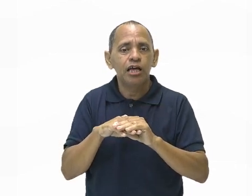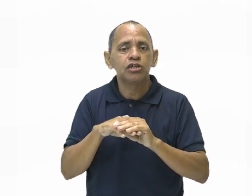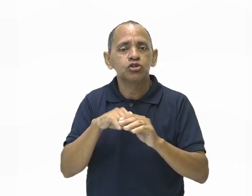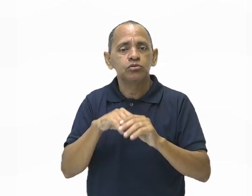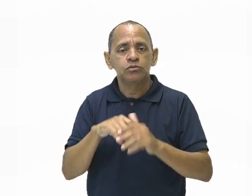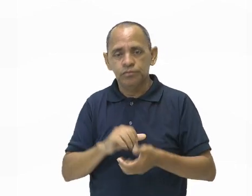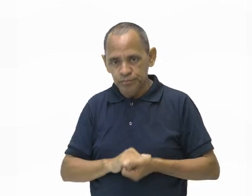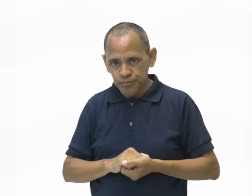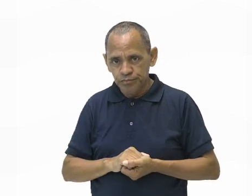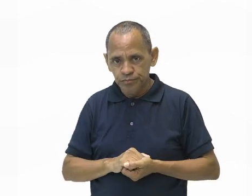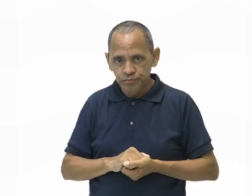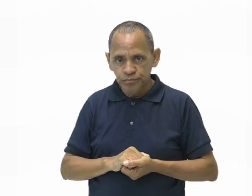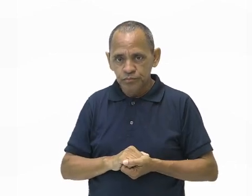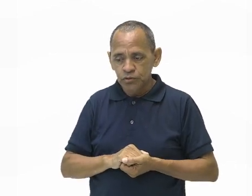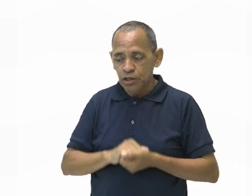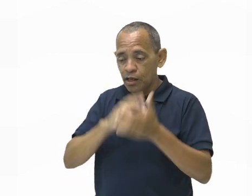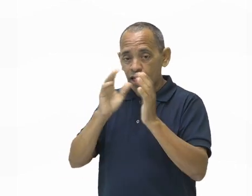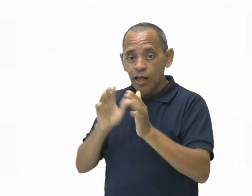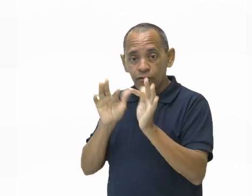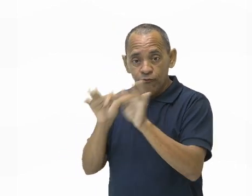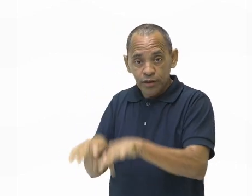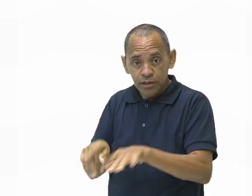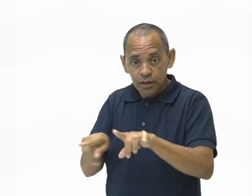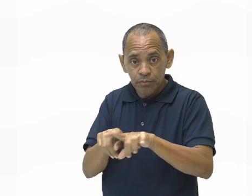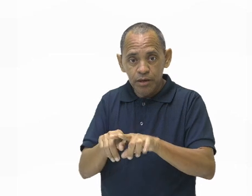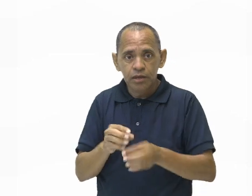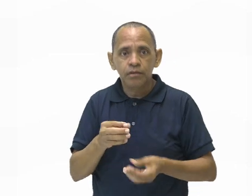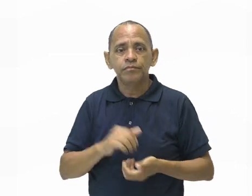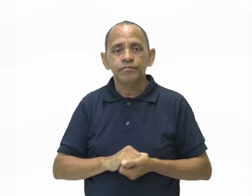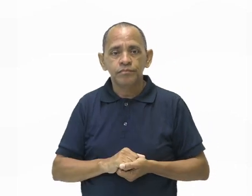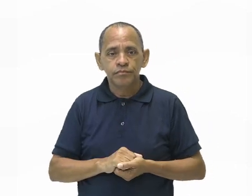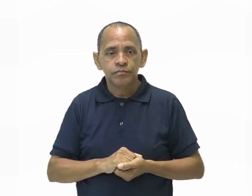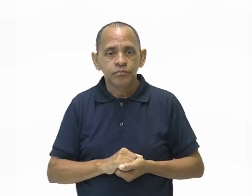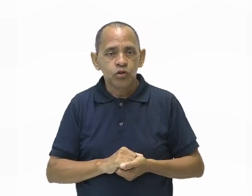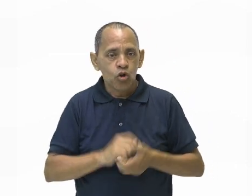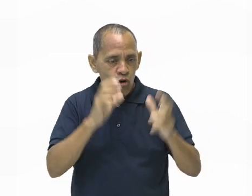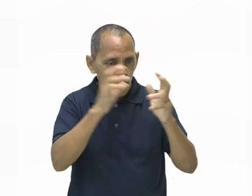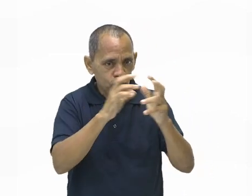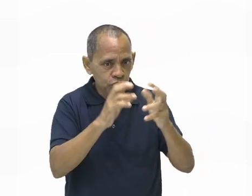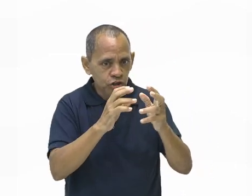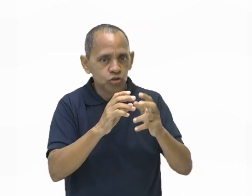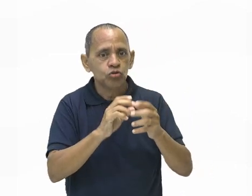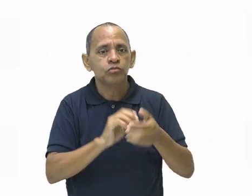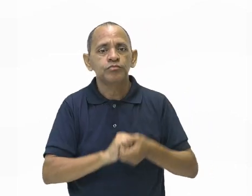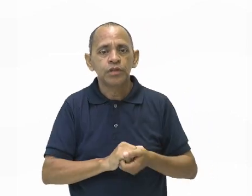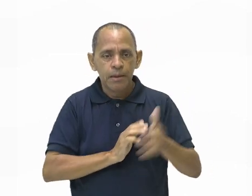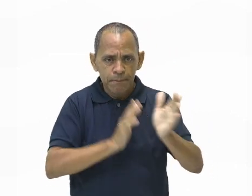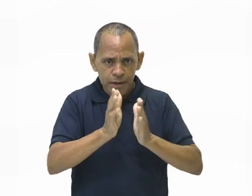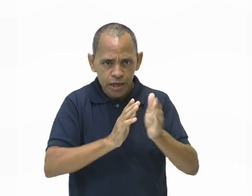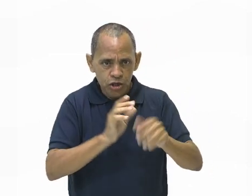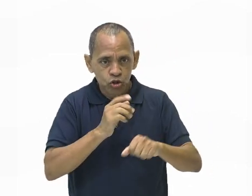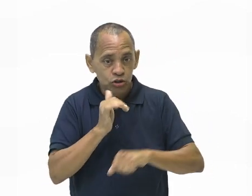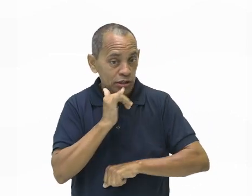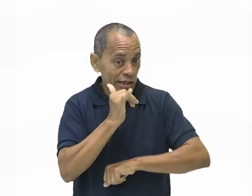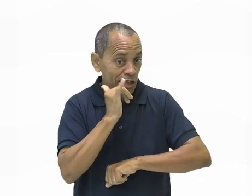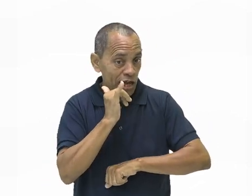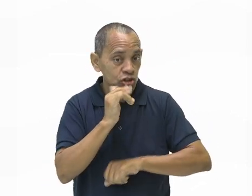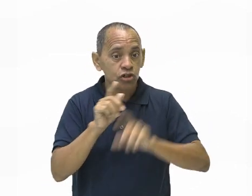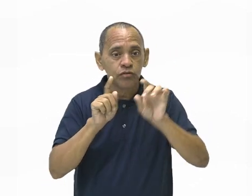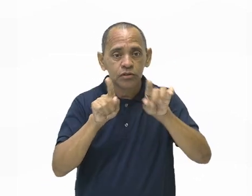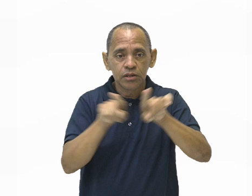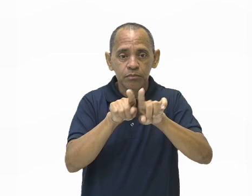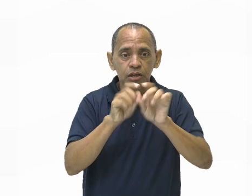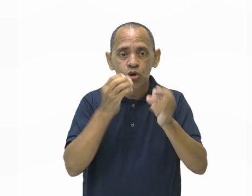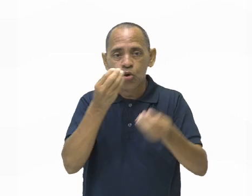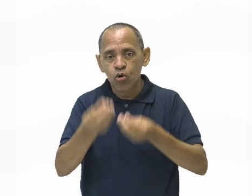Trata-se do momento em que ocorre uma oposição entre elementos da narrativa, resultando em uma tensão que organiza